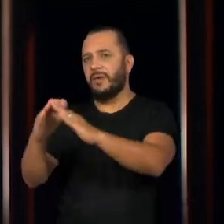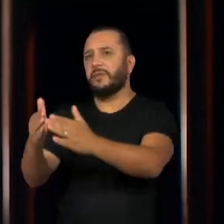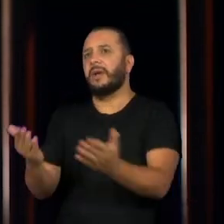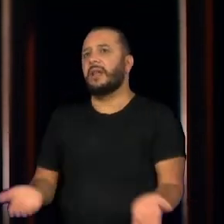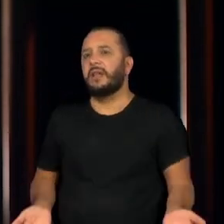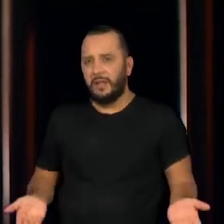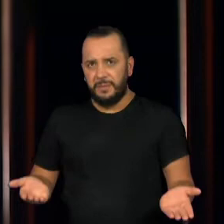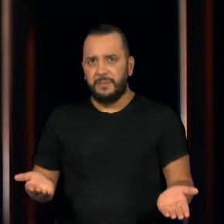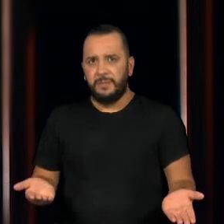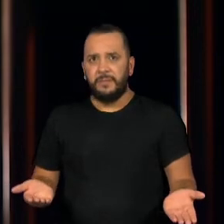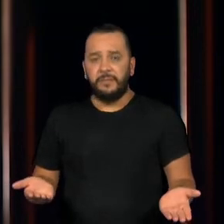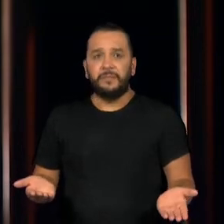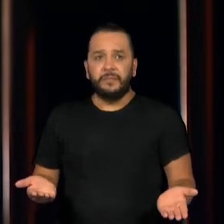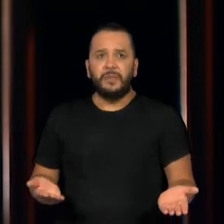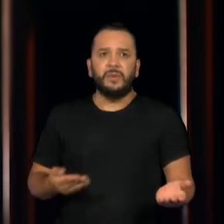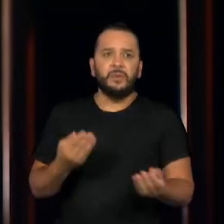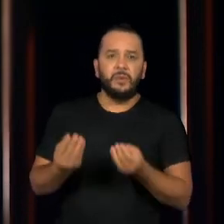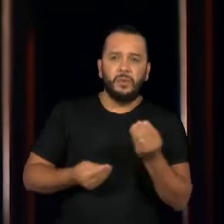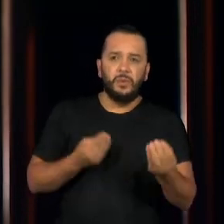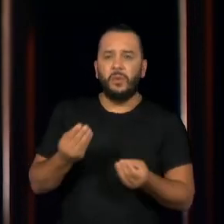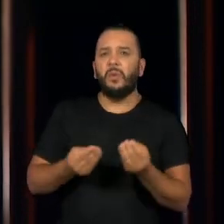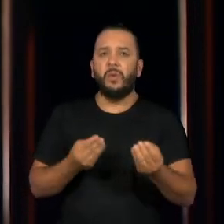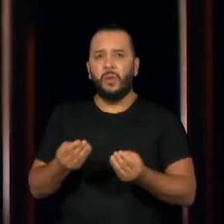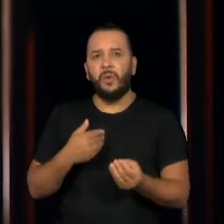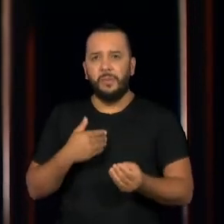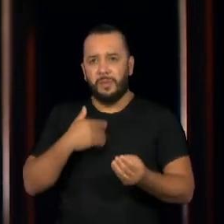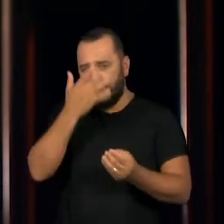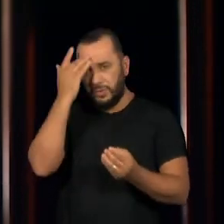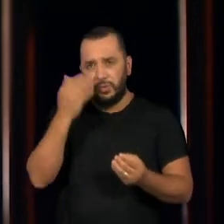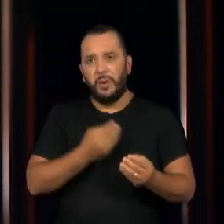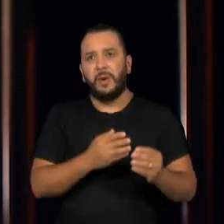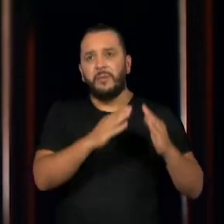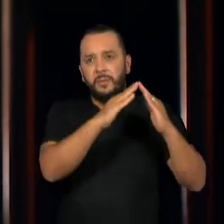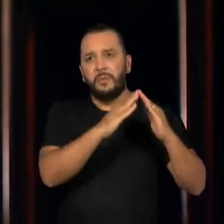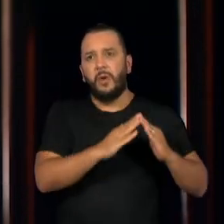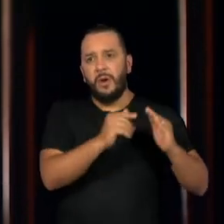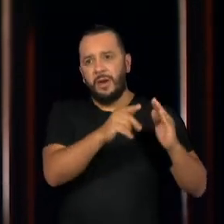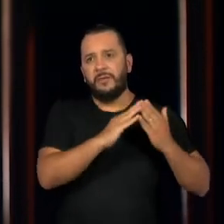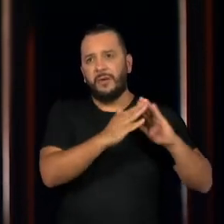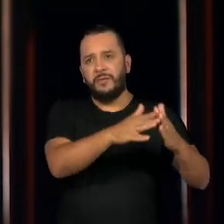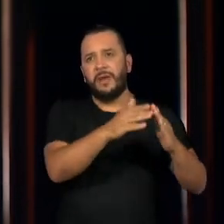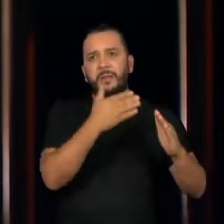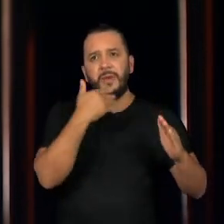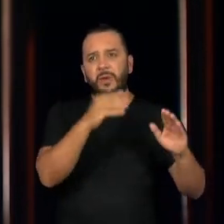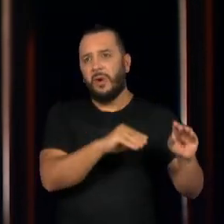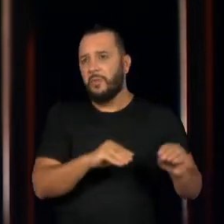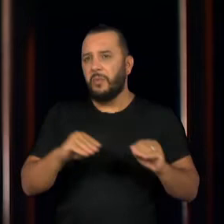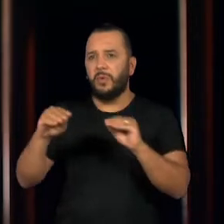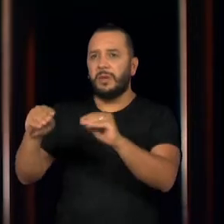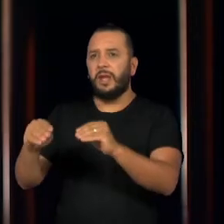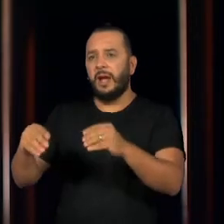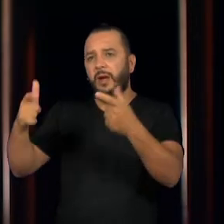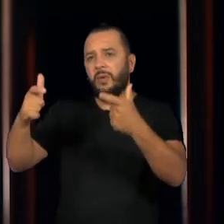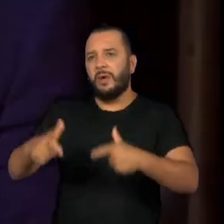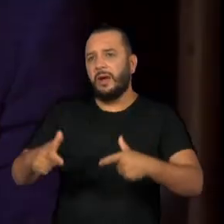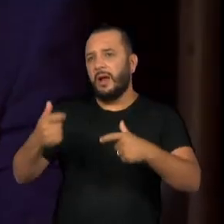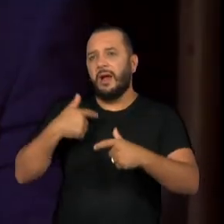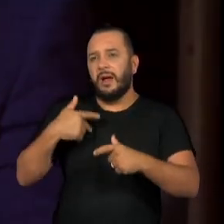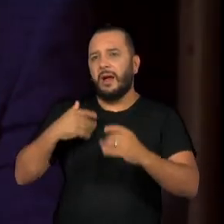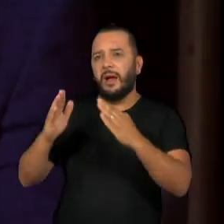ou dito de outra forma a melhor coisa que poderia ver para o favelado não seria poder finalmente sair da